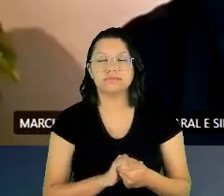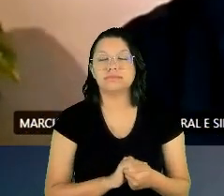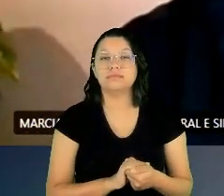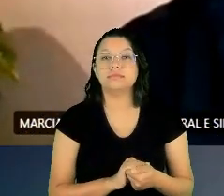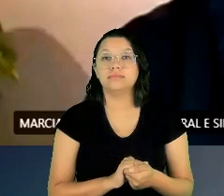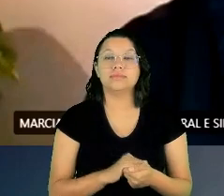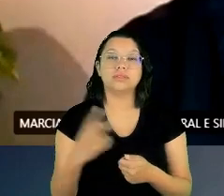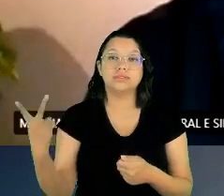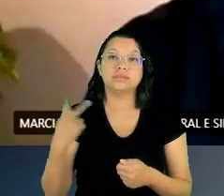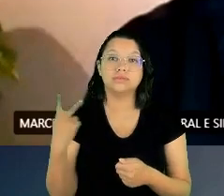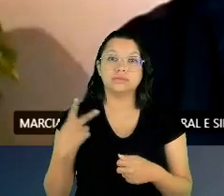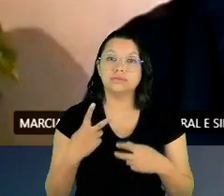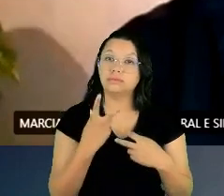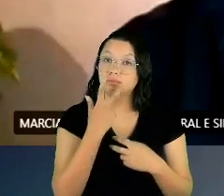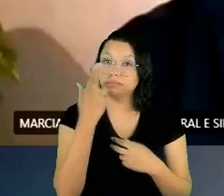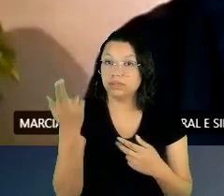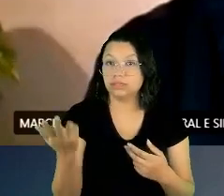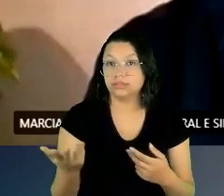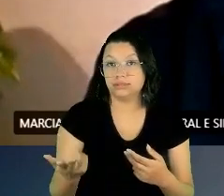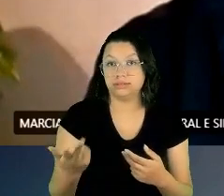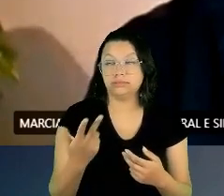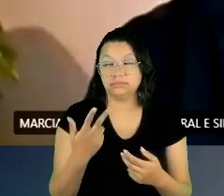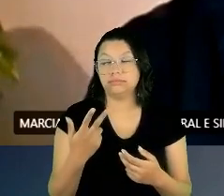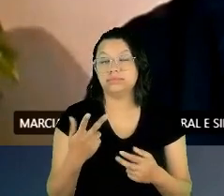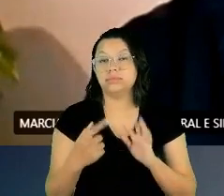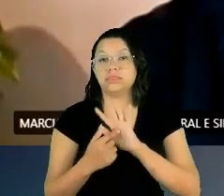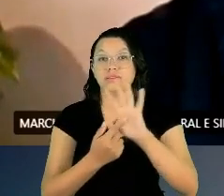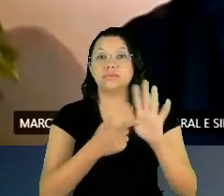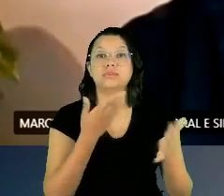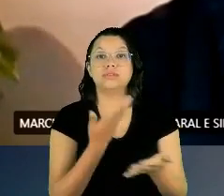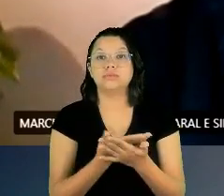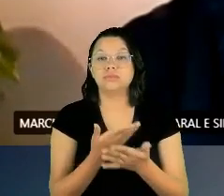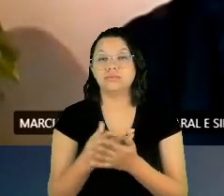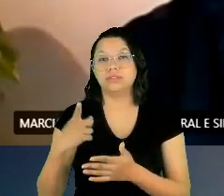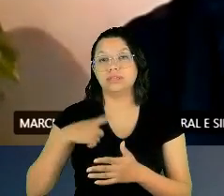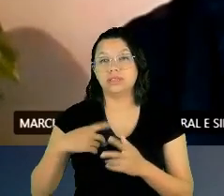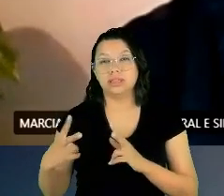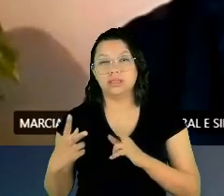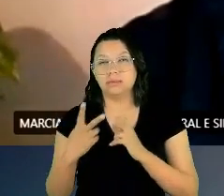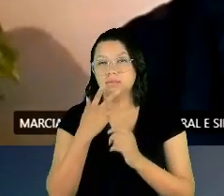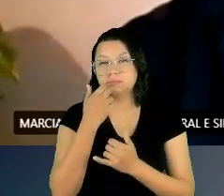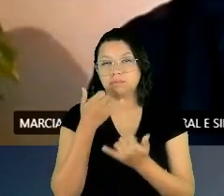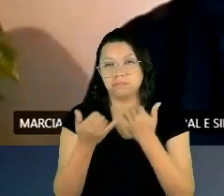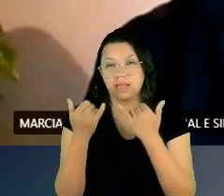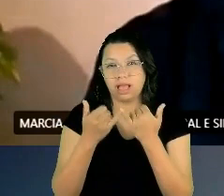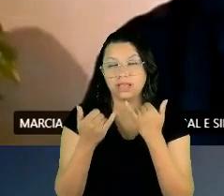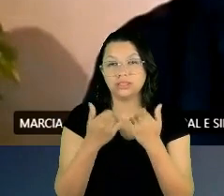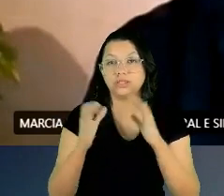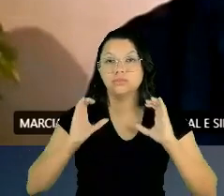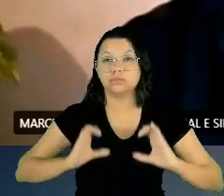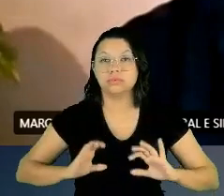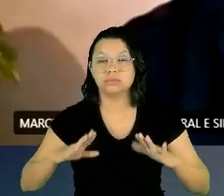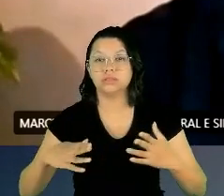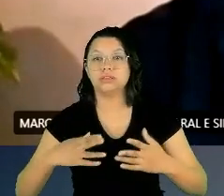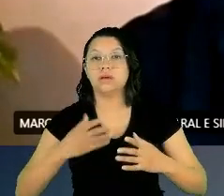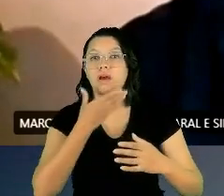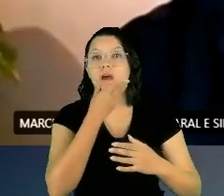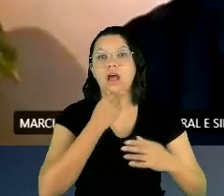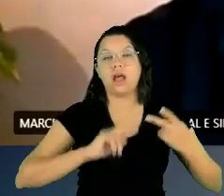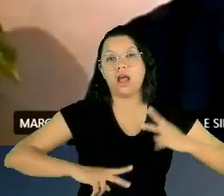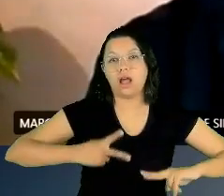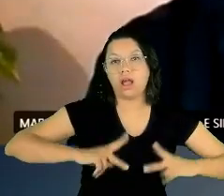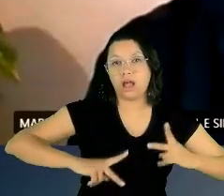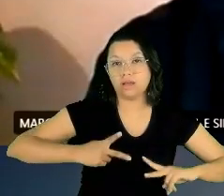de tomar de decisão, nós somos muito parecidos, e eu mostrei aqui nos estudos que há similaridades de comportamento.